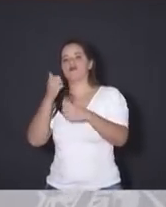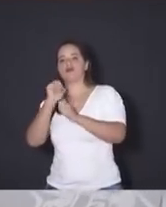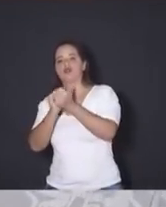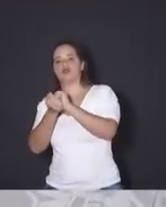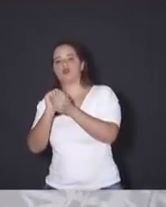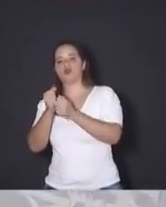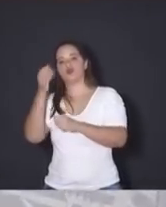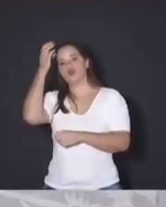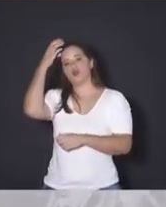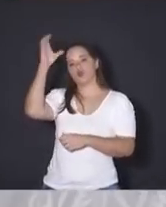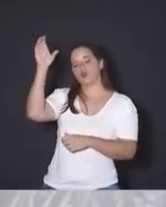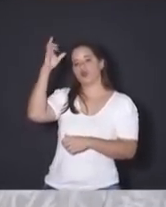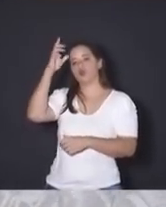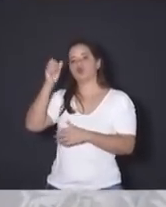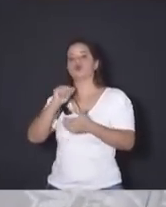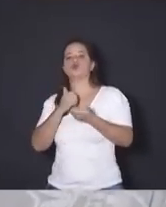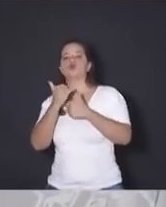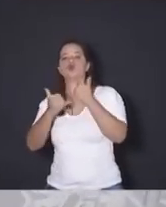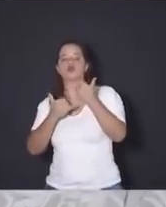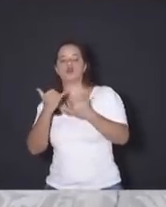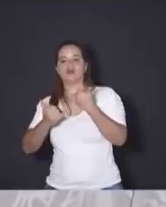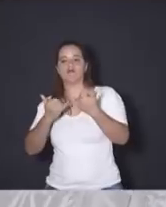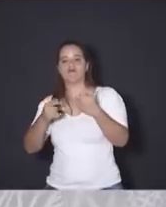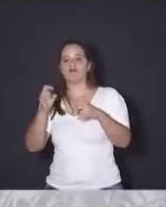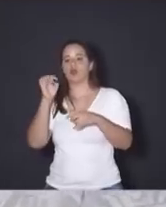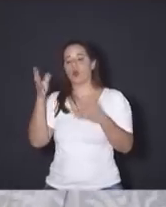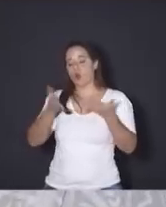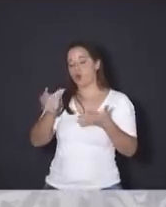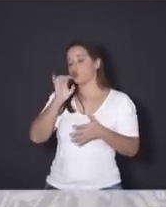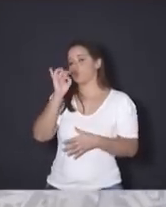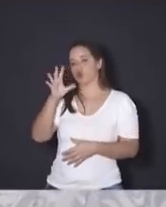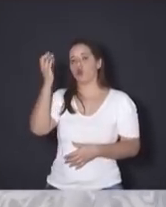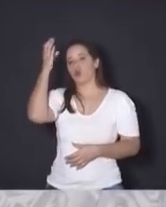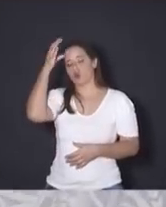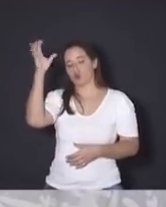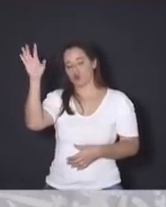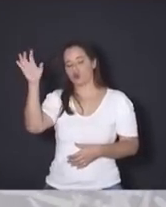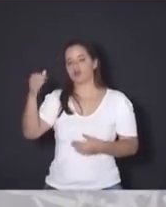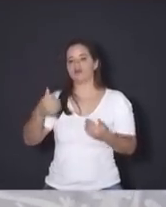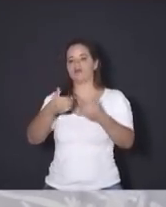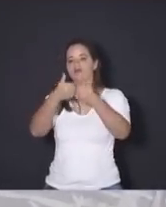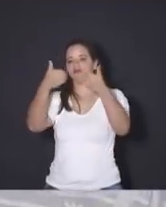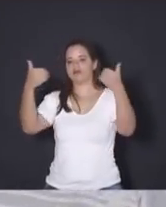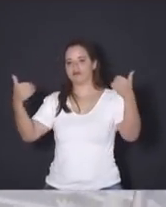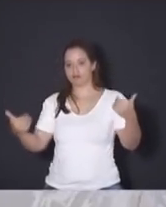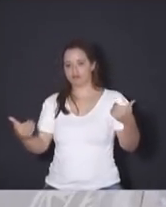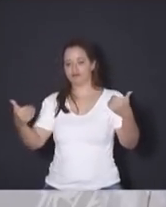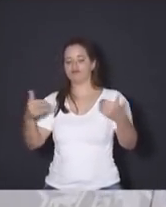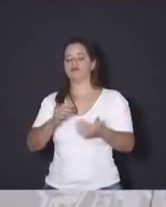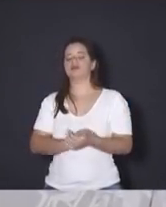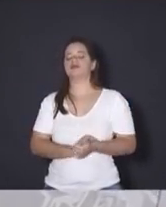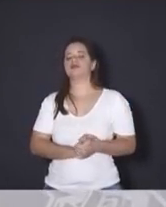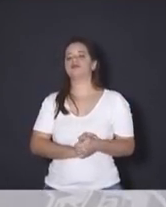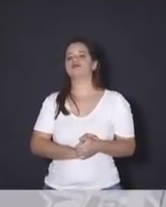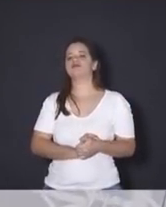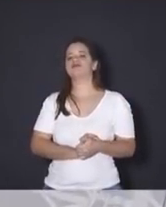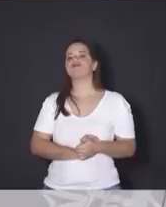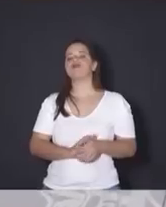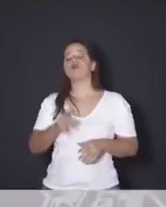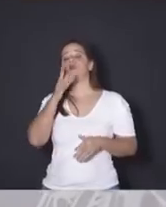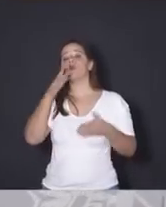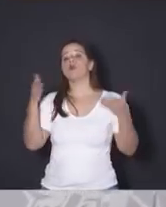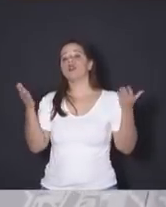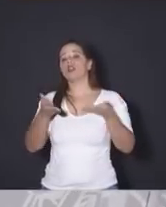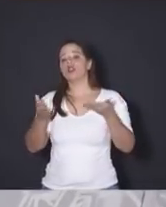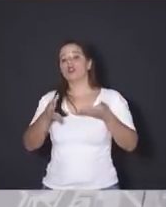que eles o presidente da comissão só de da comissão de cultura que nós fizemos essa esse recorte estratégia e isso